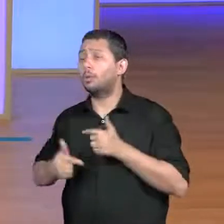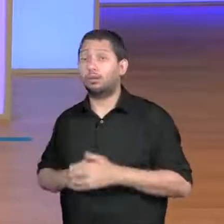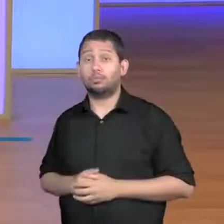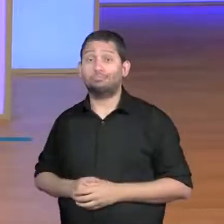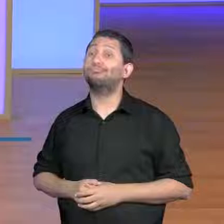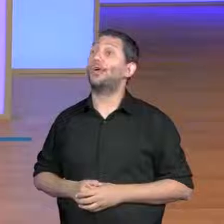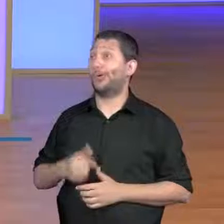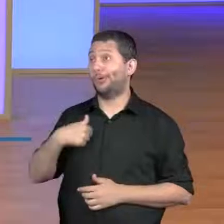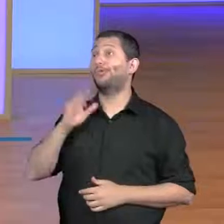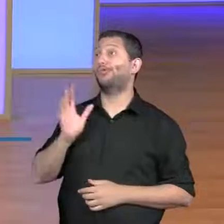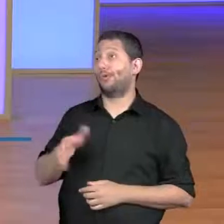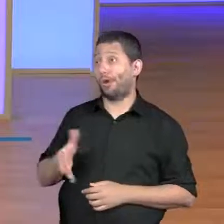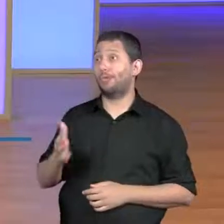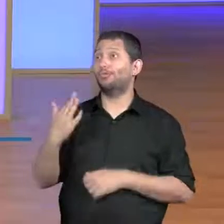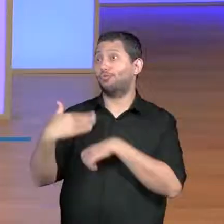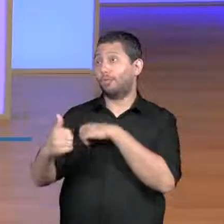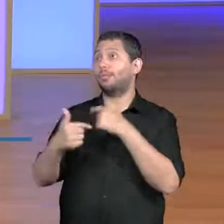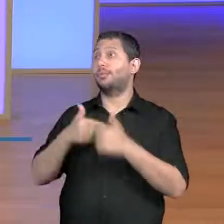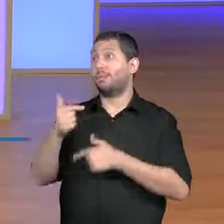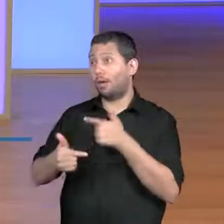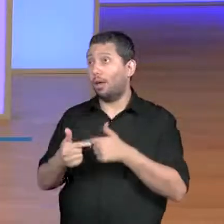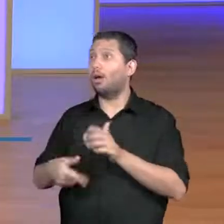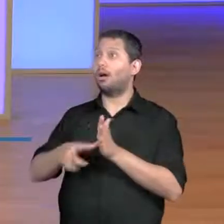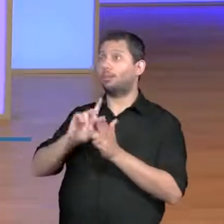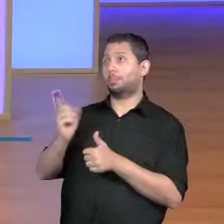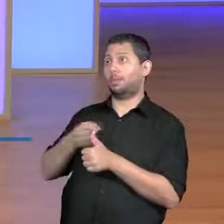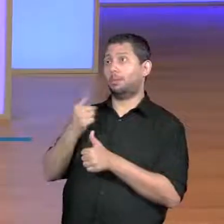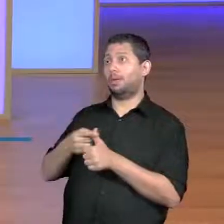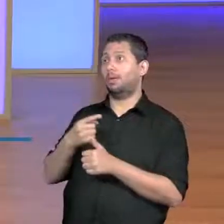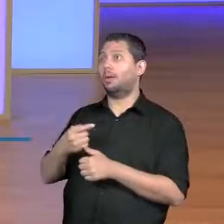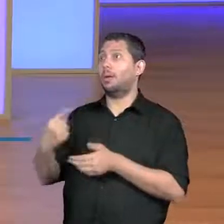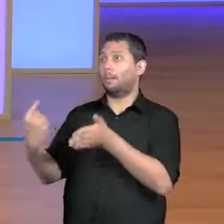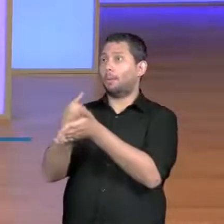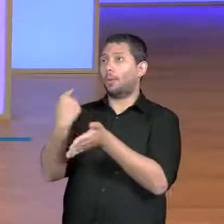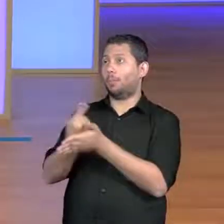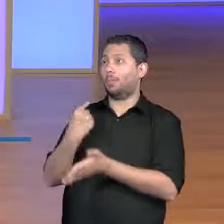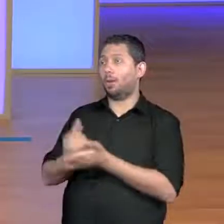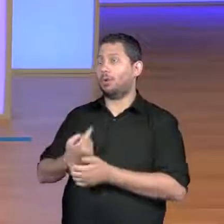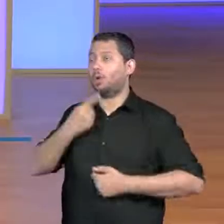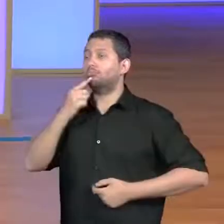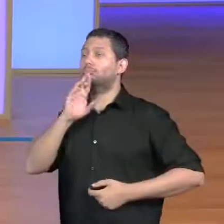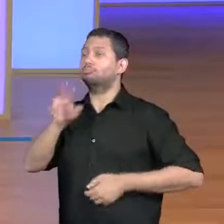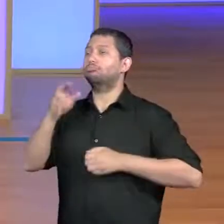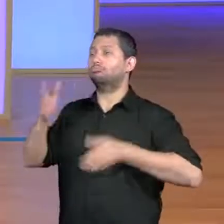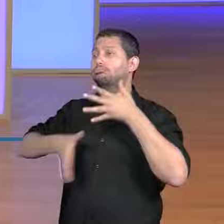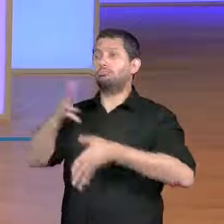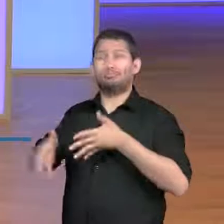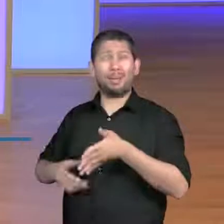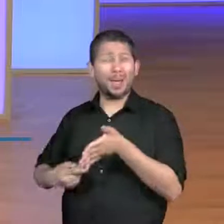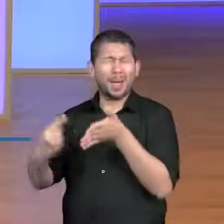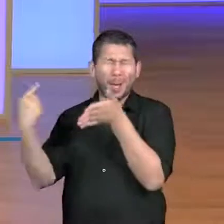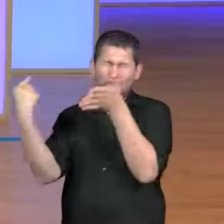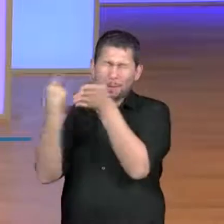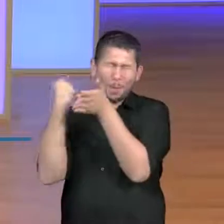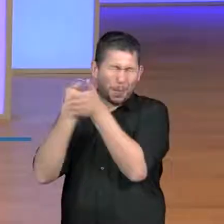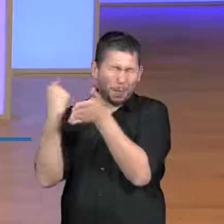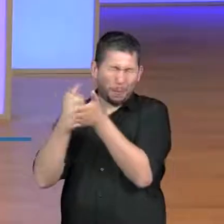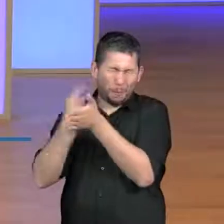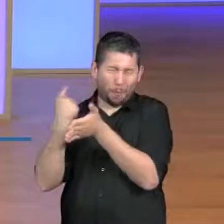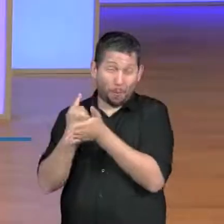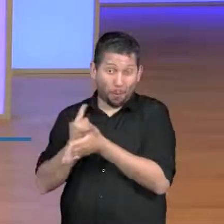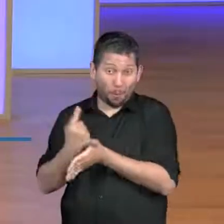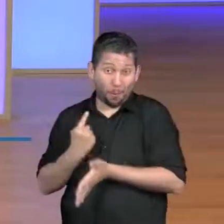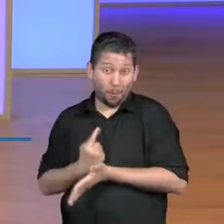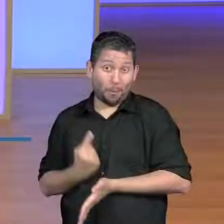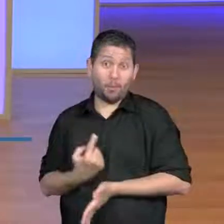emprego. Na de emprego, né? E a gente brinca que parece uma sabatina, né? Uma enxurrada de perguntas, porque